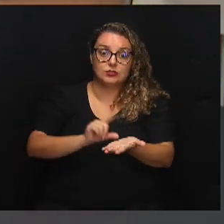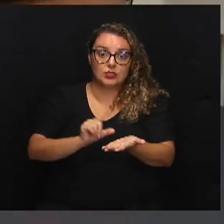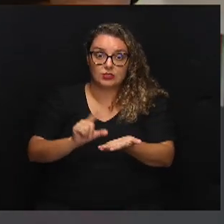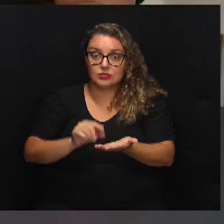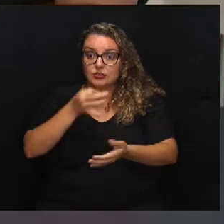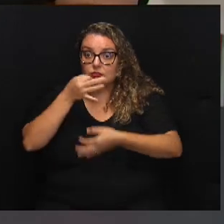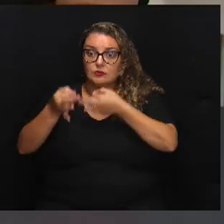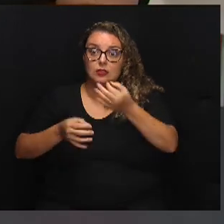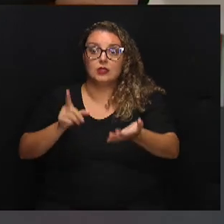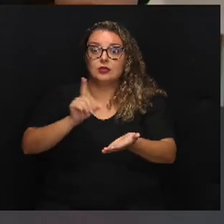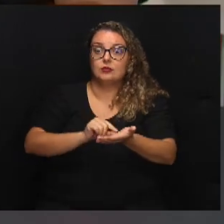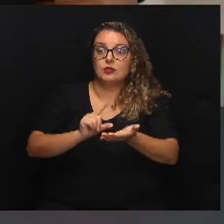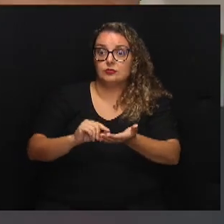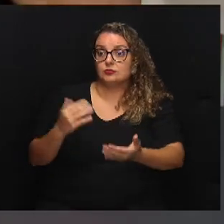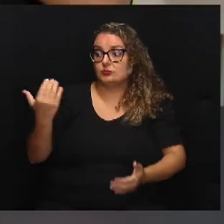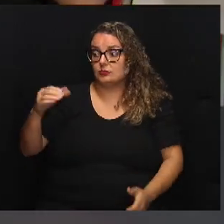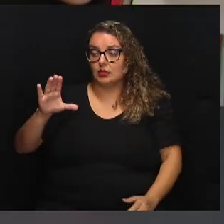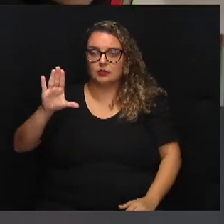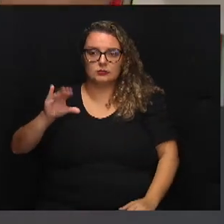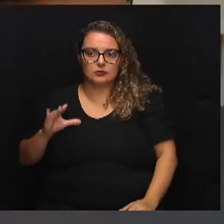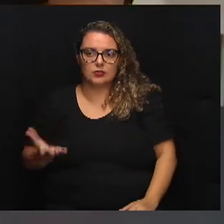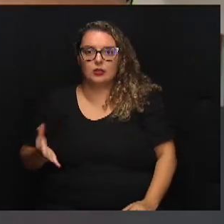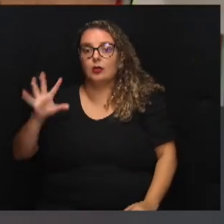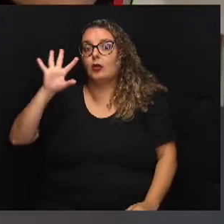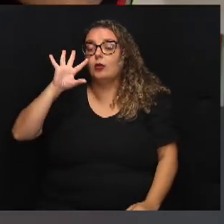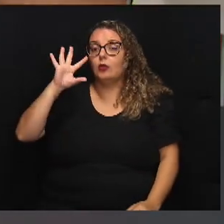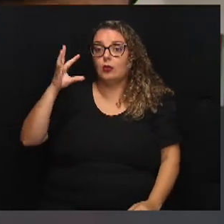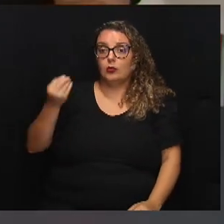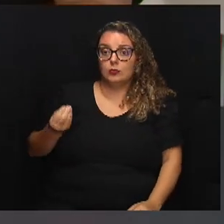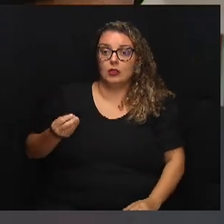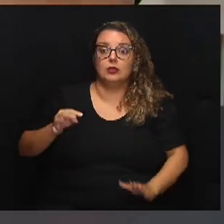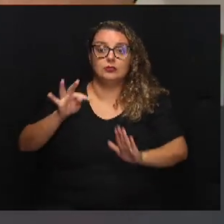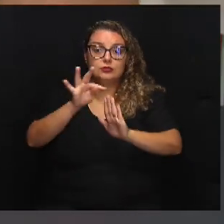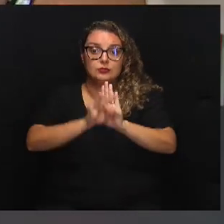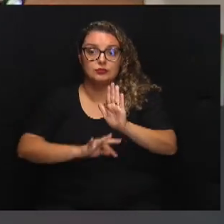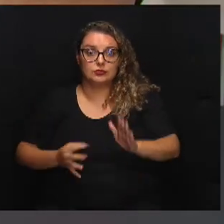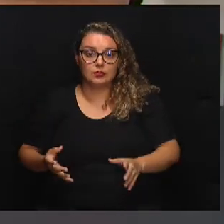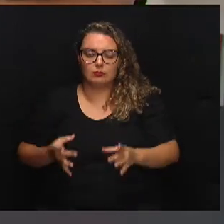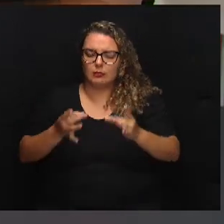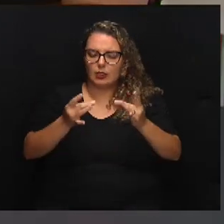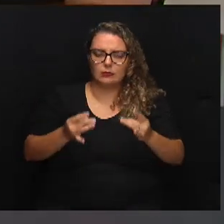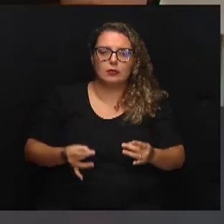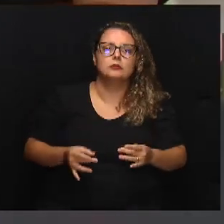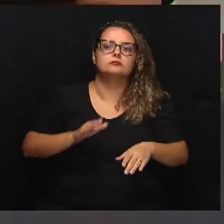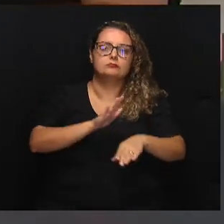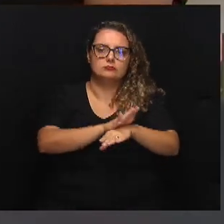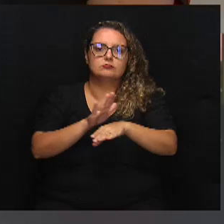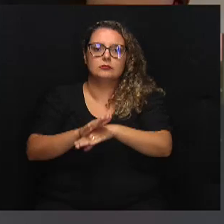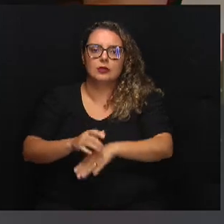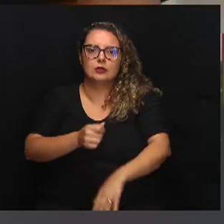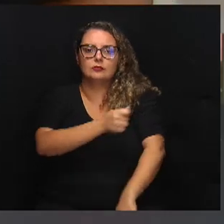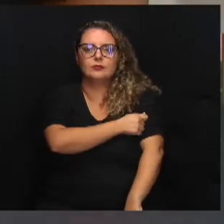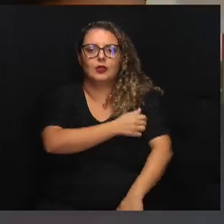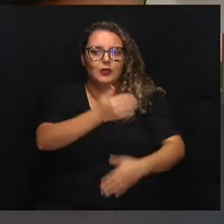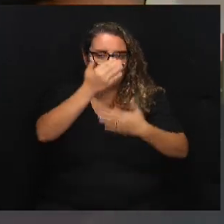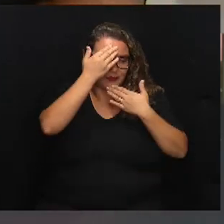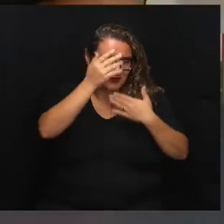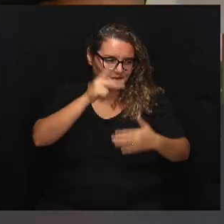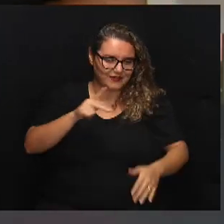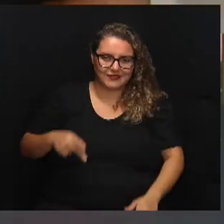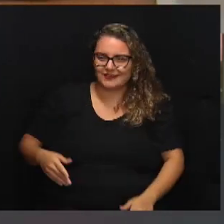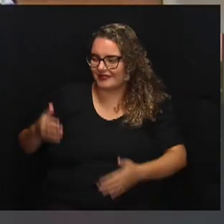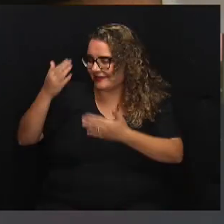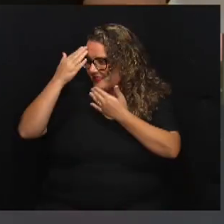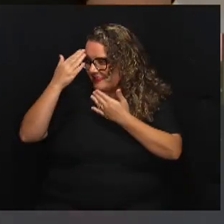de divulgação científica, o conhecimento de textos noticiosos só tem a ajudar o aluno. Valeu, então professor. É isso. Muito